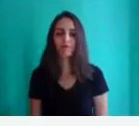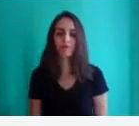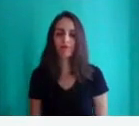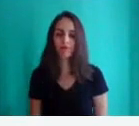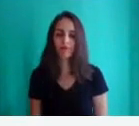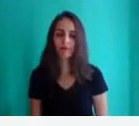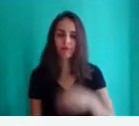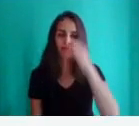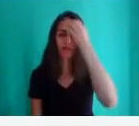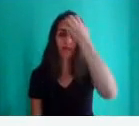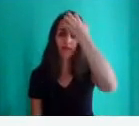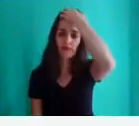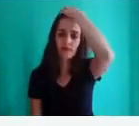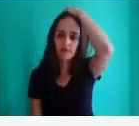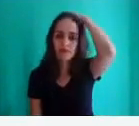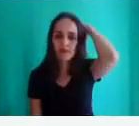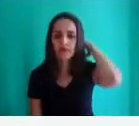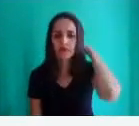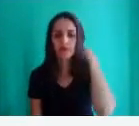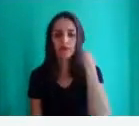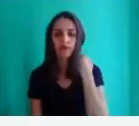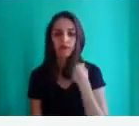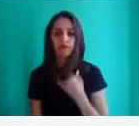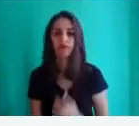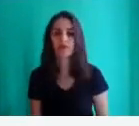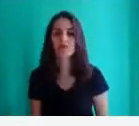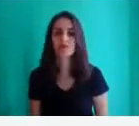Na sequência, os suplentes.